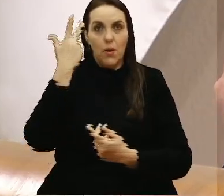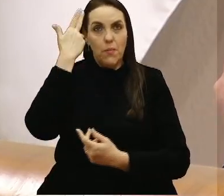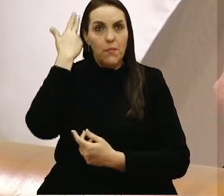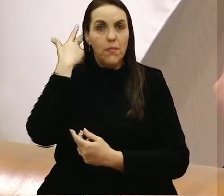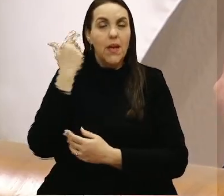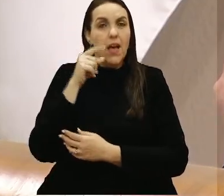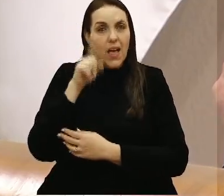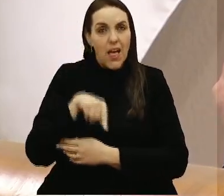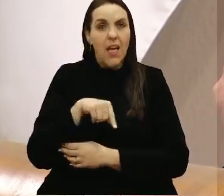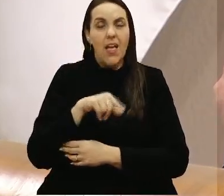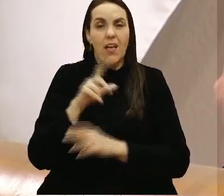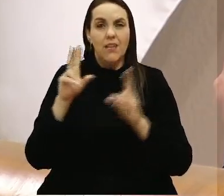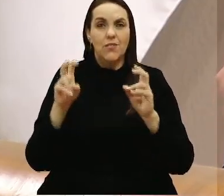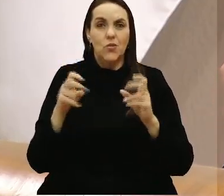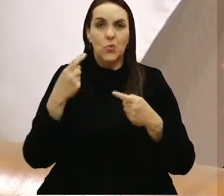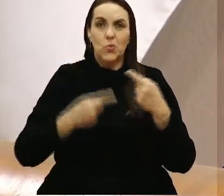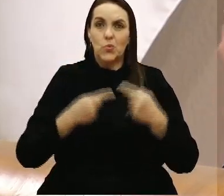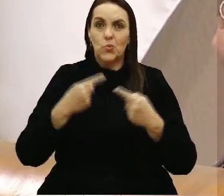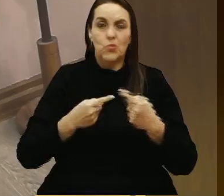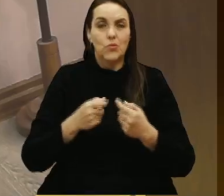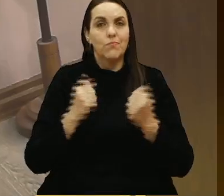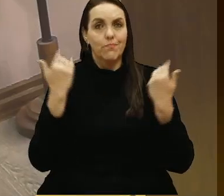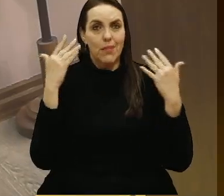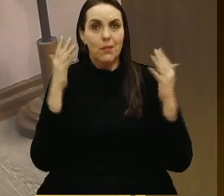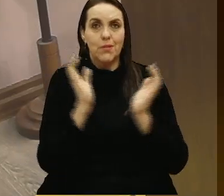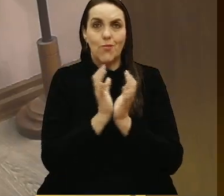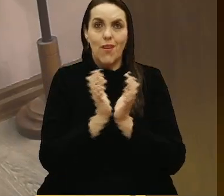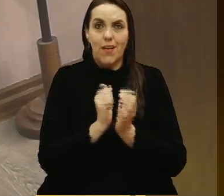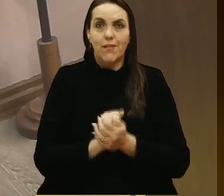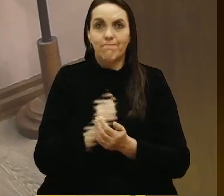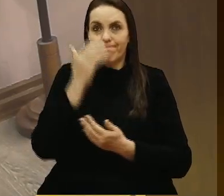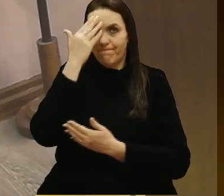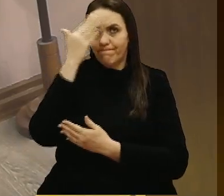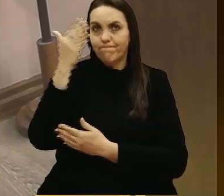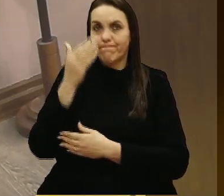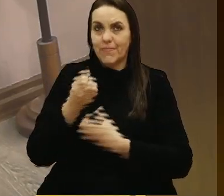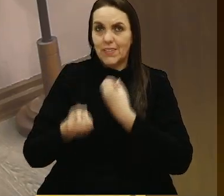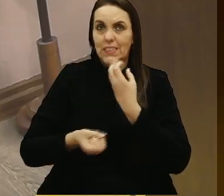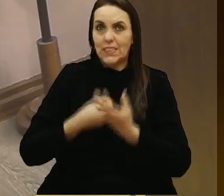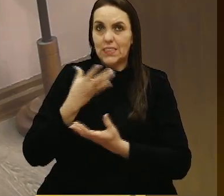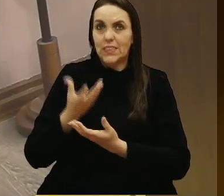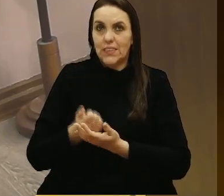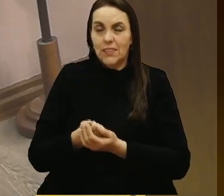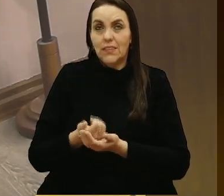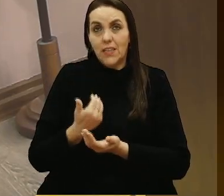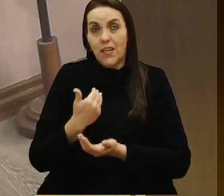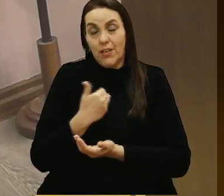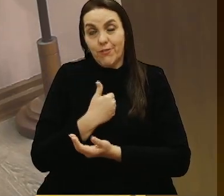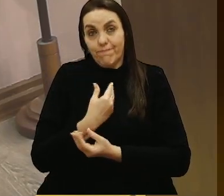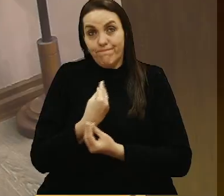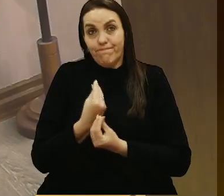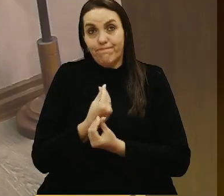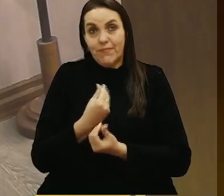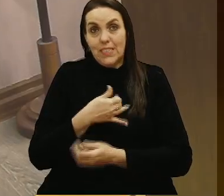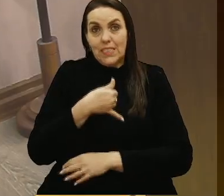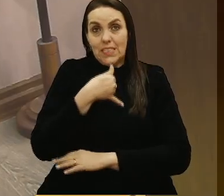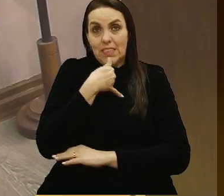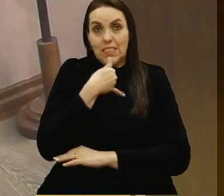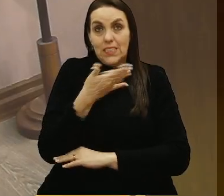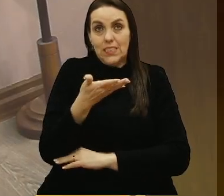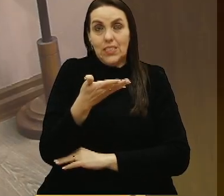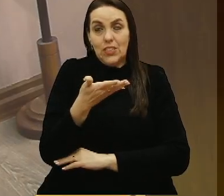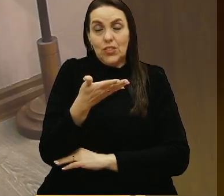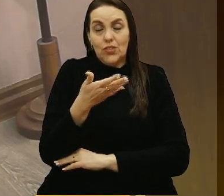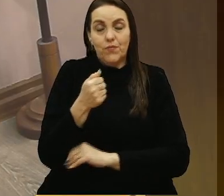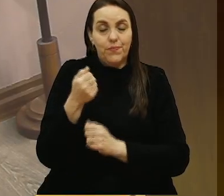a gente precisa discutir aqui. Parabéns, colega. Obrigado pelo seu relato, vereador. Eu fico muito triste por esse fato que a